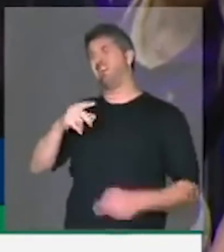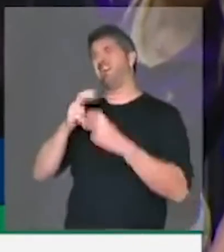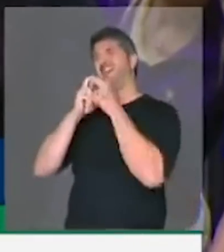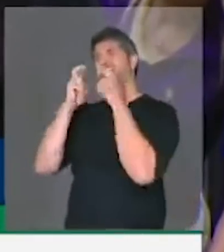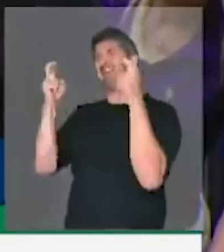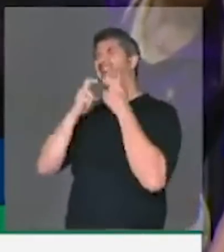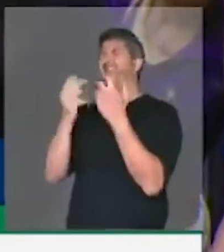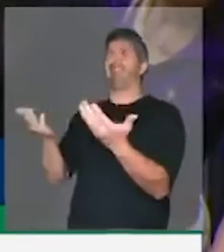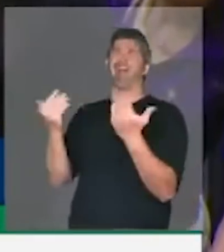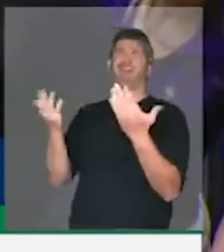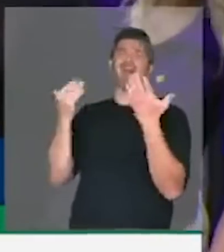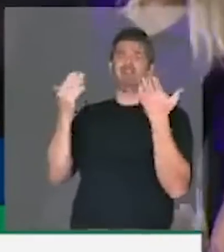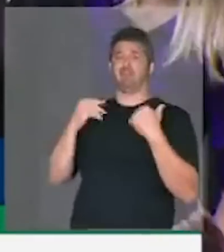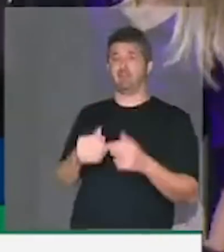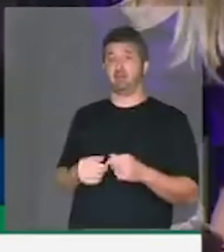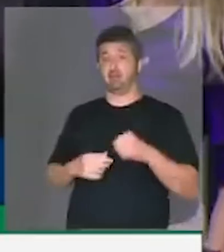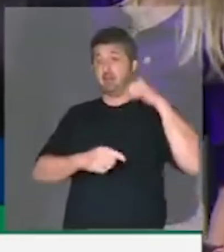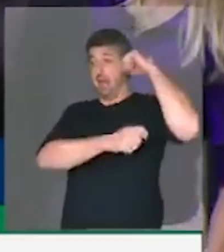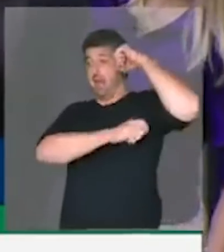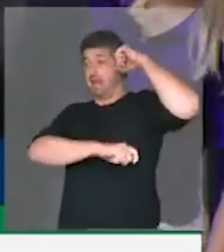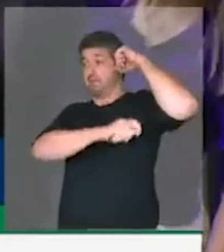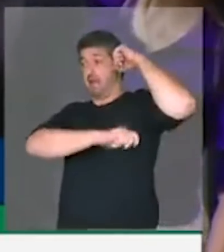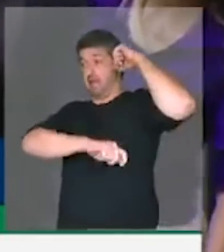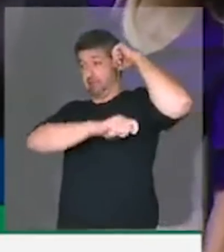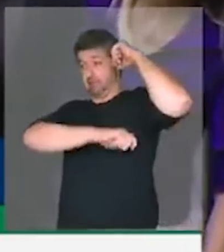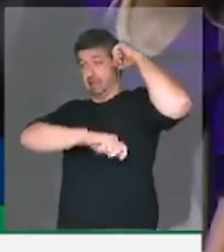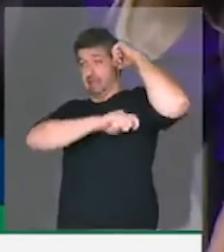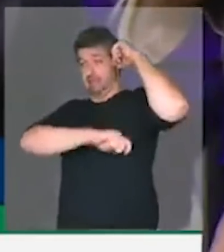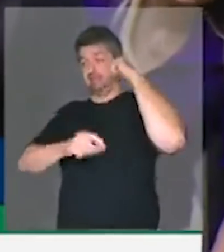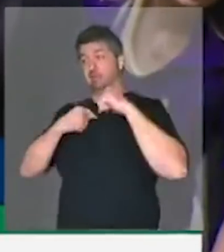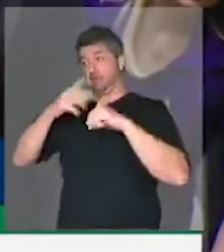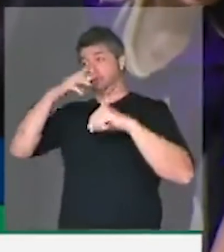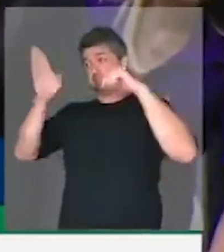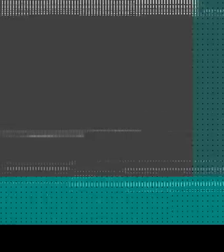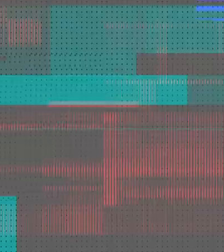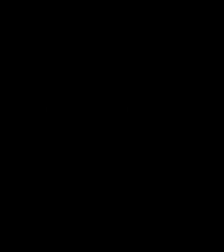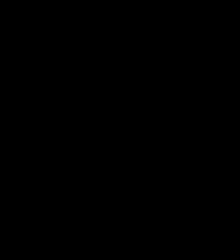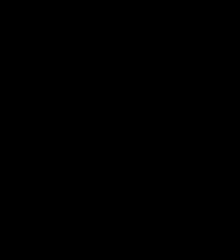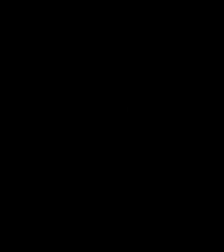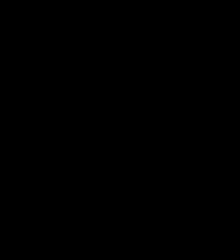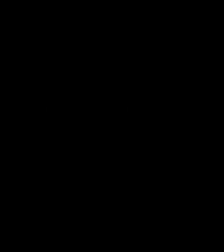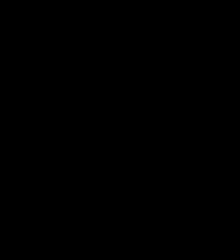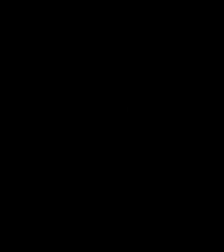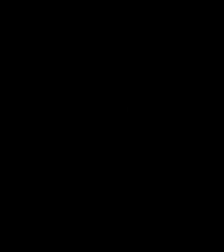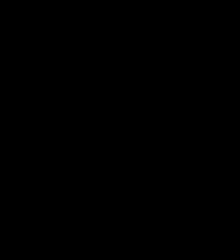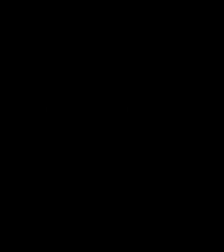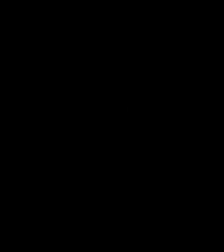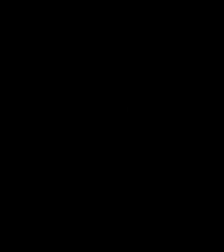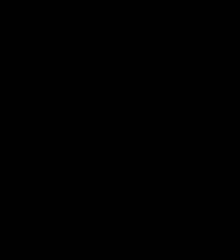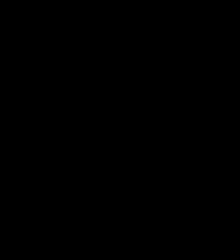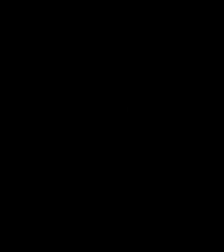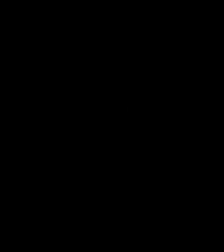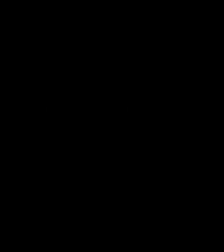gritar à vontade. Só raspa o sovaco, hein? Raspa o sovaco, senão dá um mau cheiro do caramba, hein?